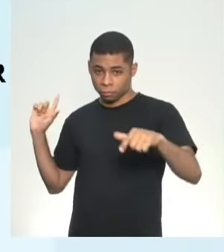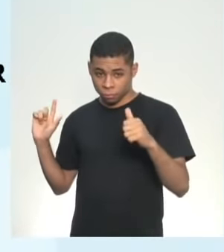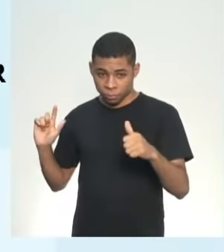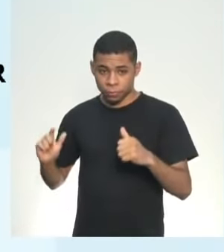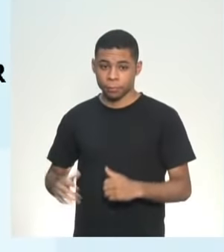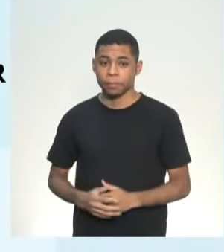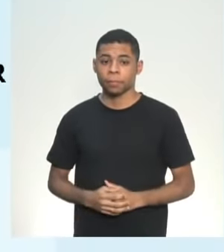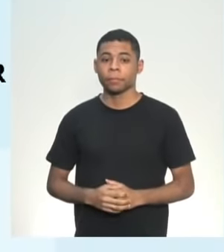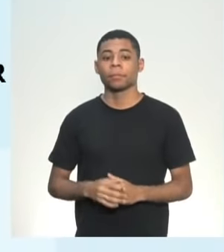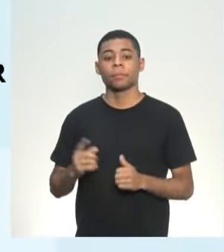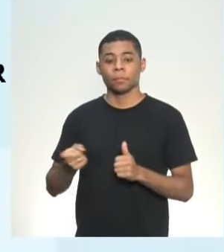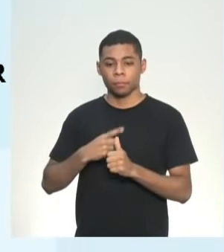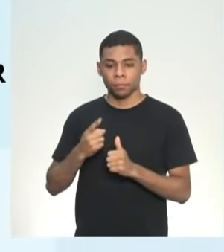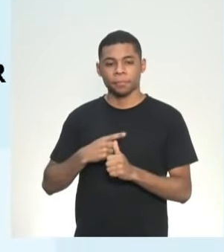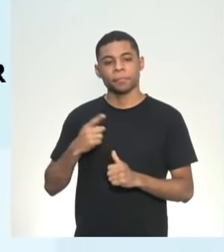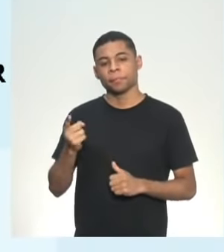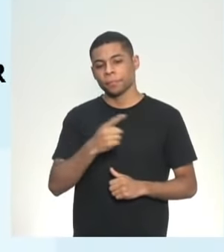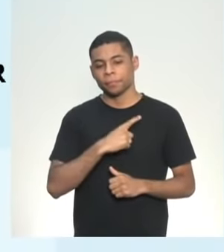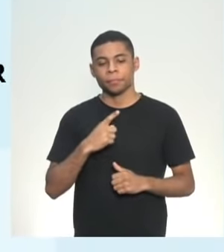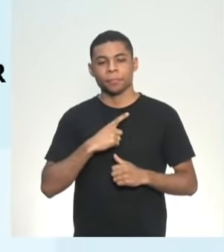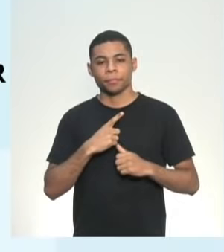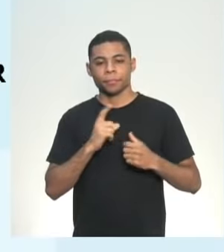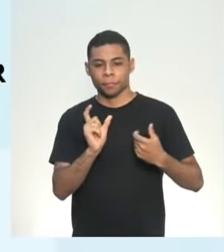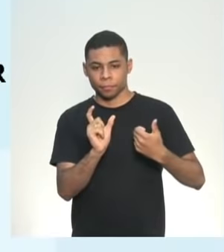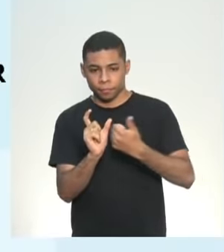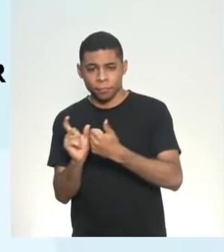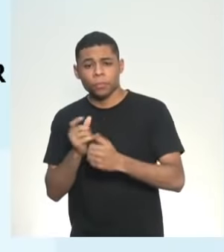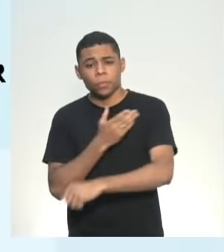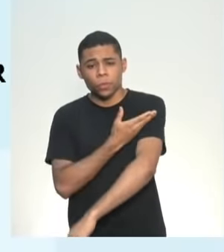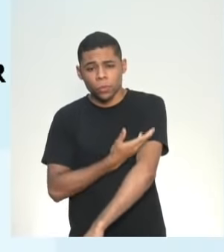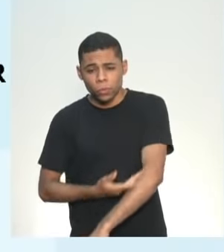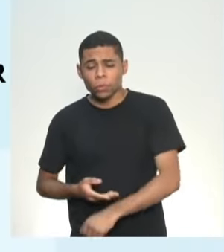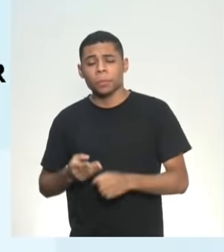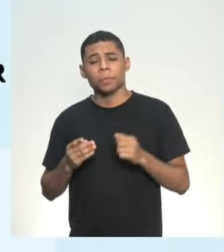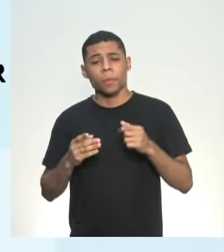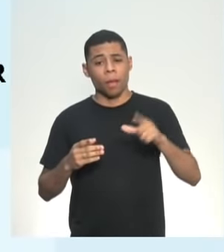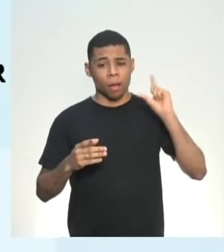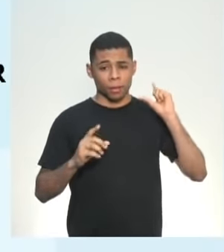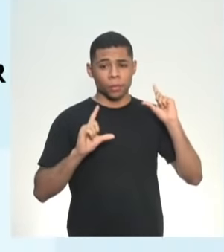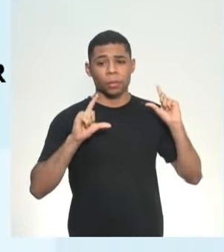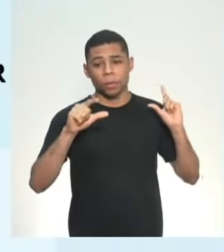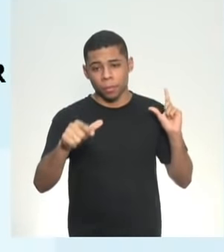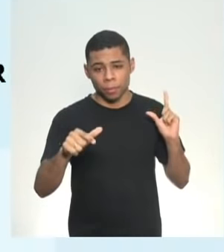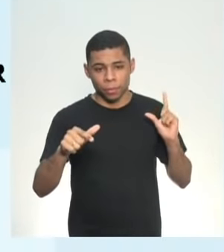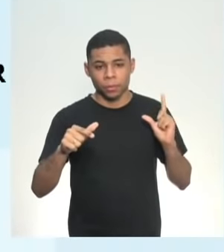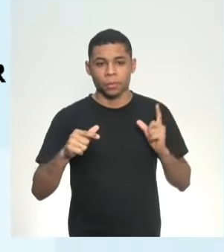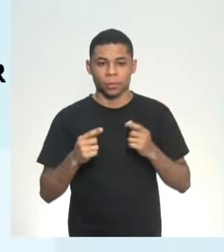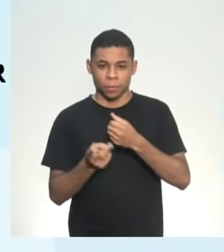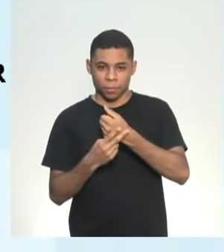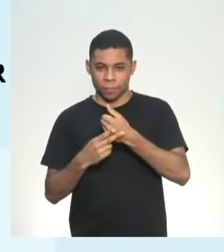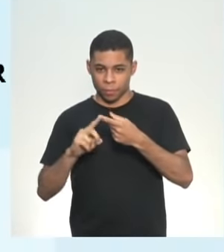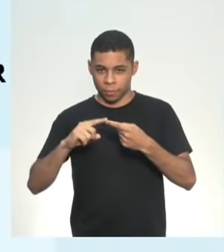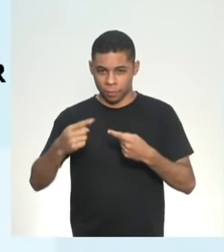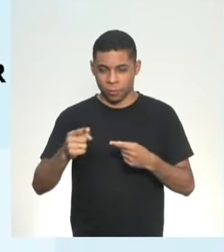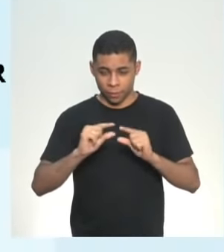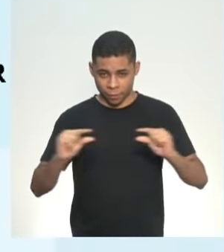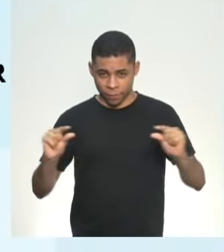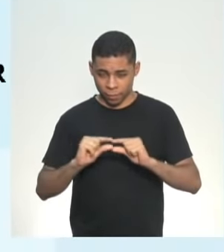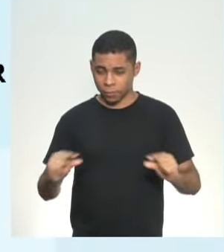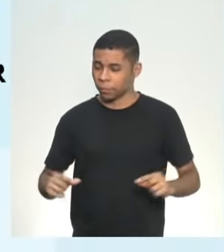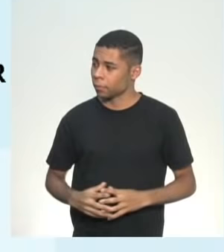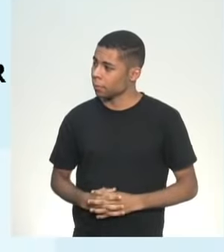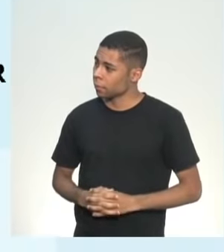The L Word Frequency comes before or After the man his World his Innocence advérbios de frequência